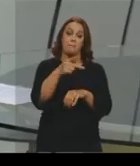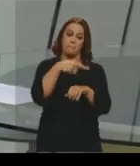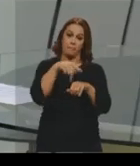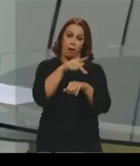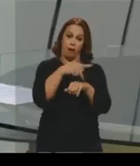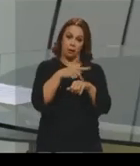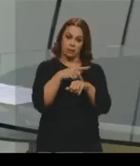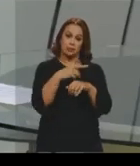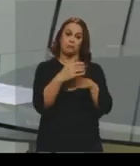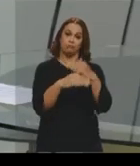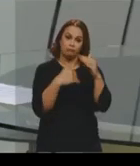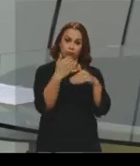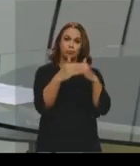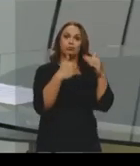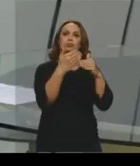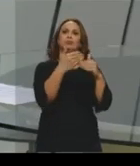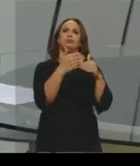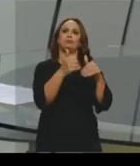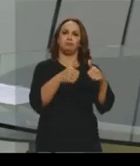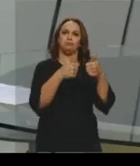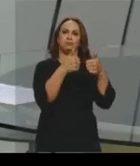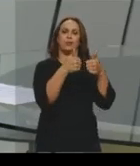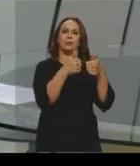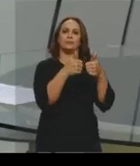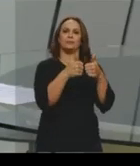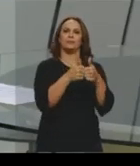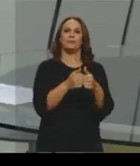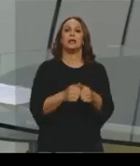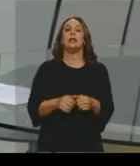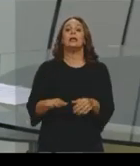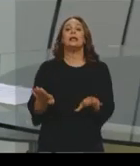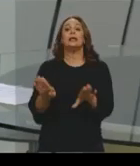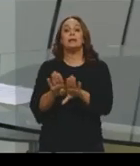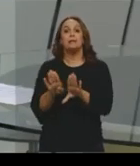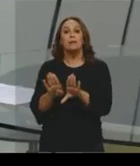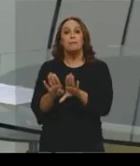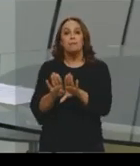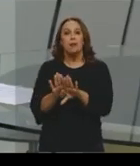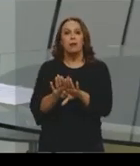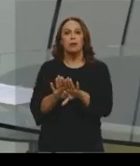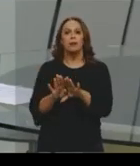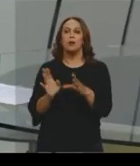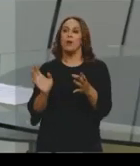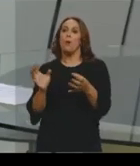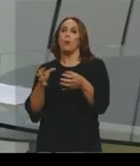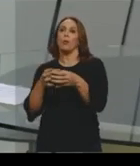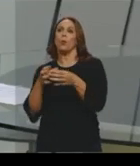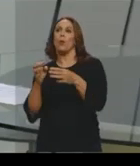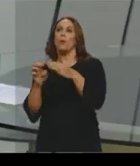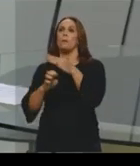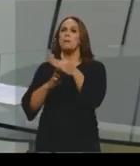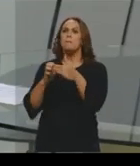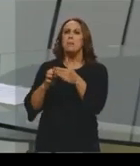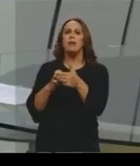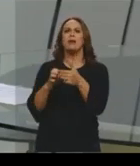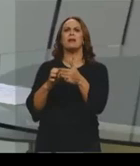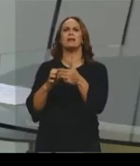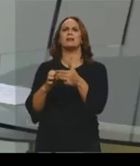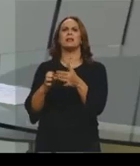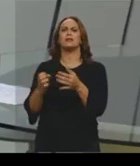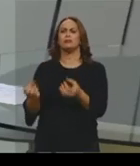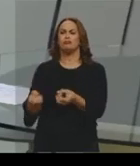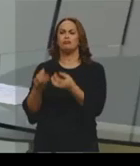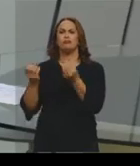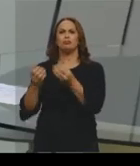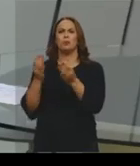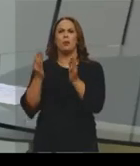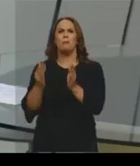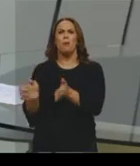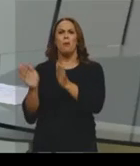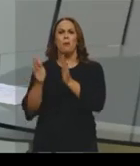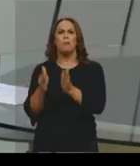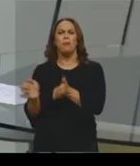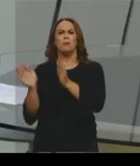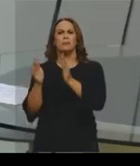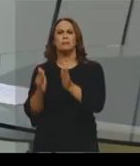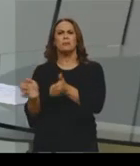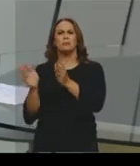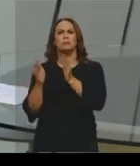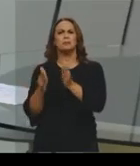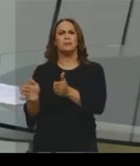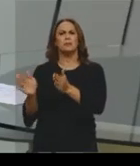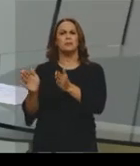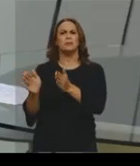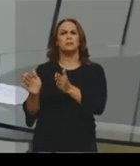desenvolvidos, e os setores de produção, aqueles setores menos valorizados, mas com uma carga de